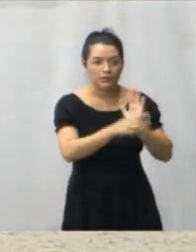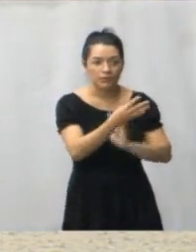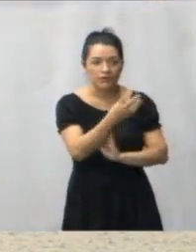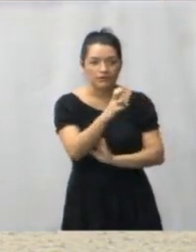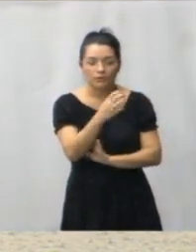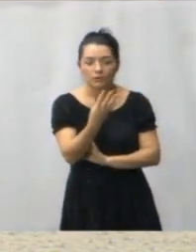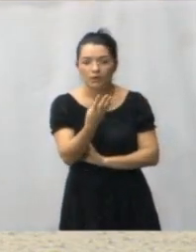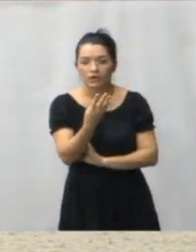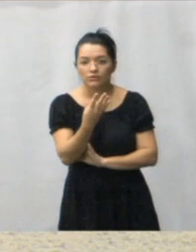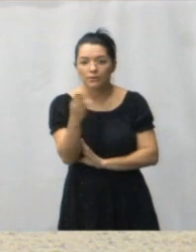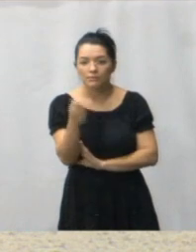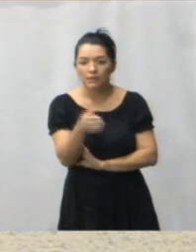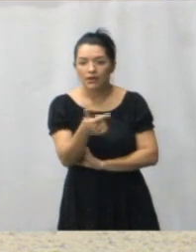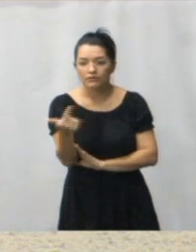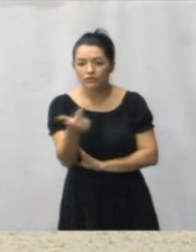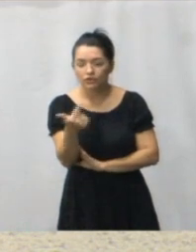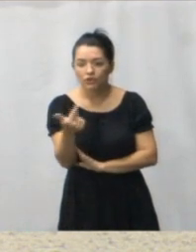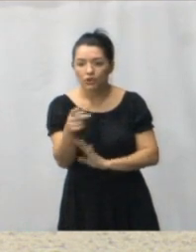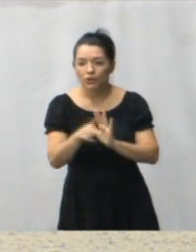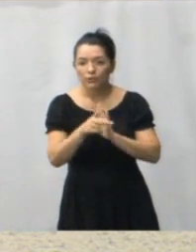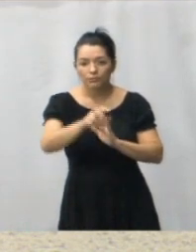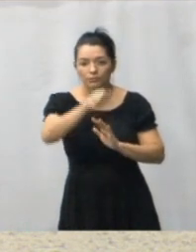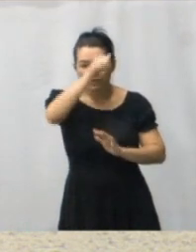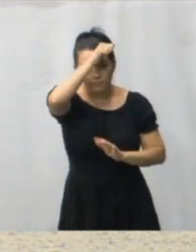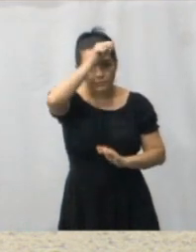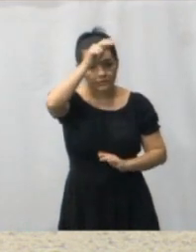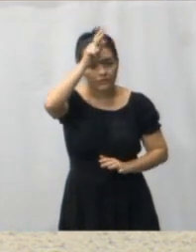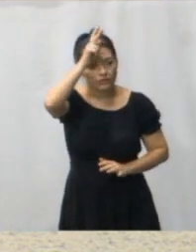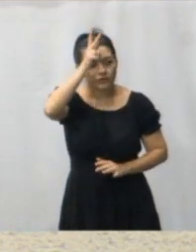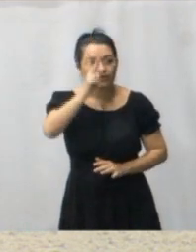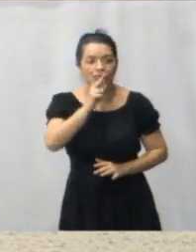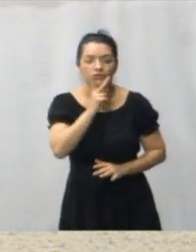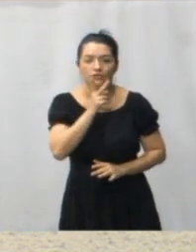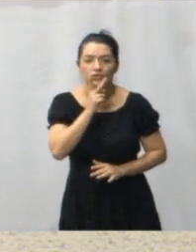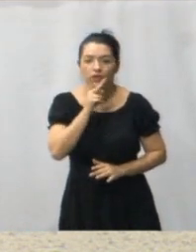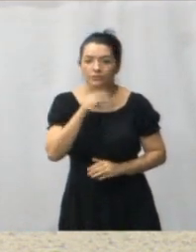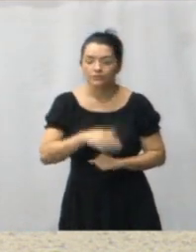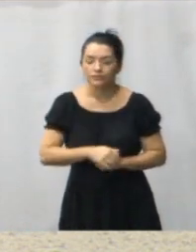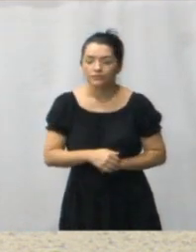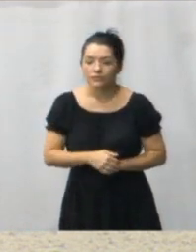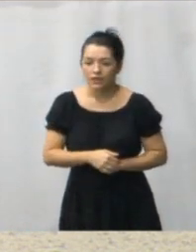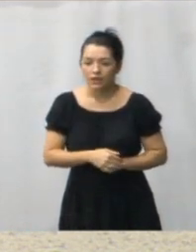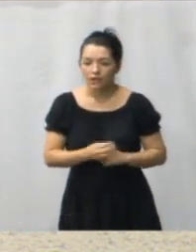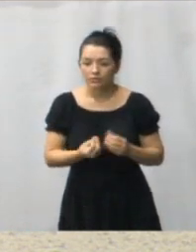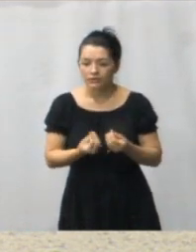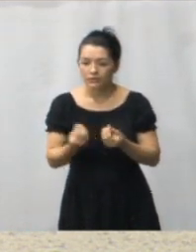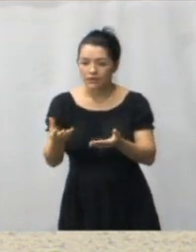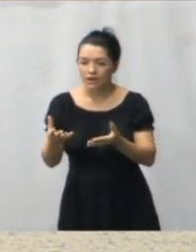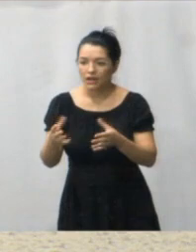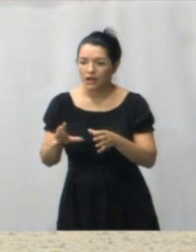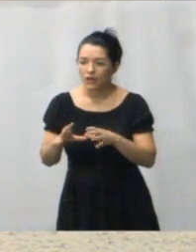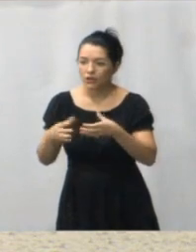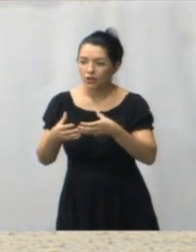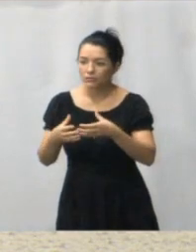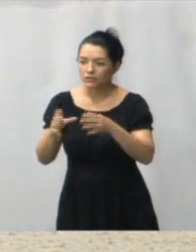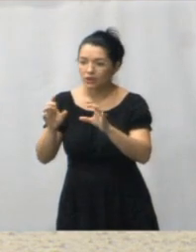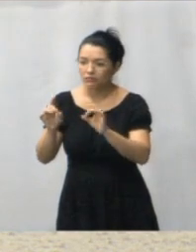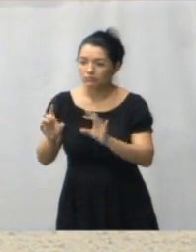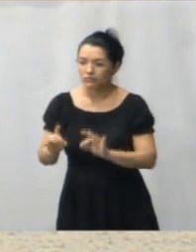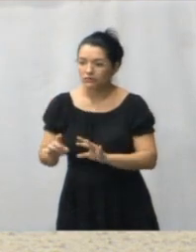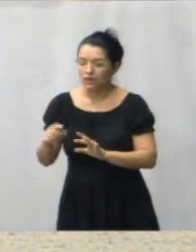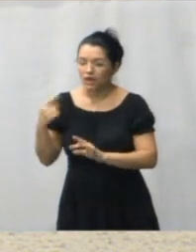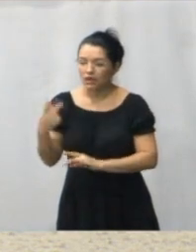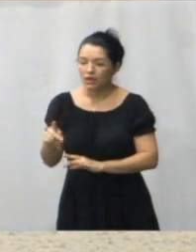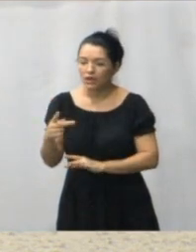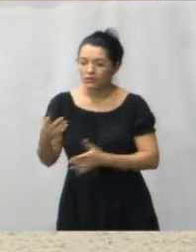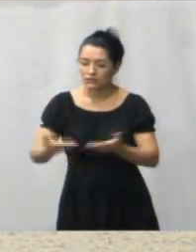454/2022, de autoria da Prefeitura Municipal de Vitória. Concede bonificação extraordinária aos servidores públicos municipais. Vereador